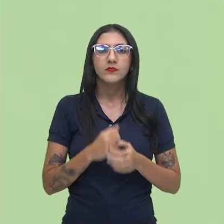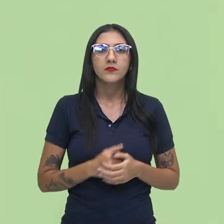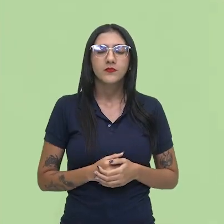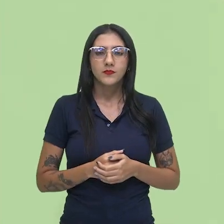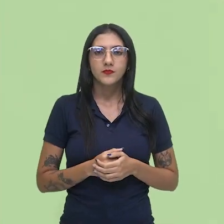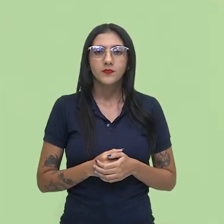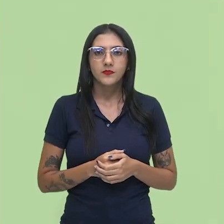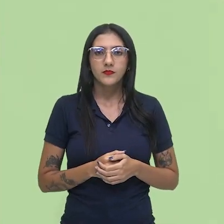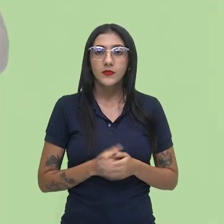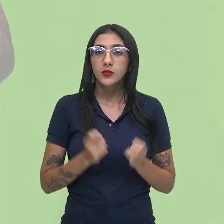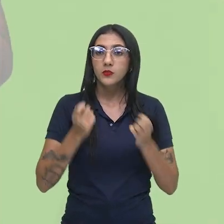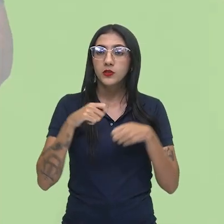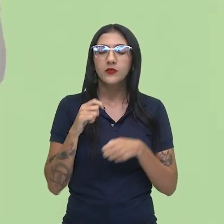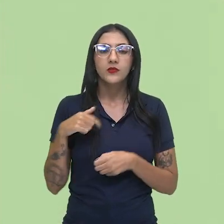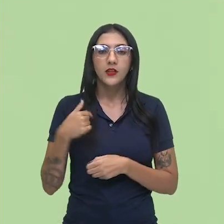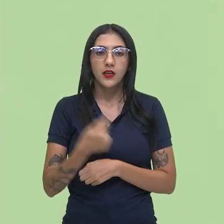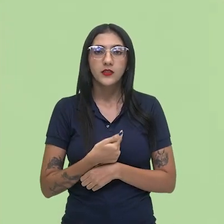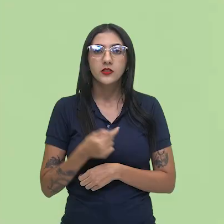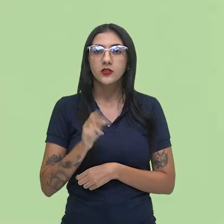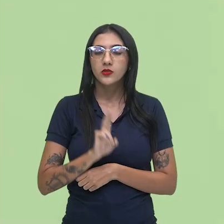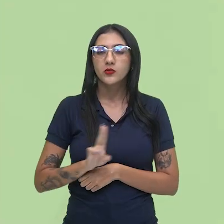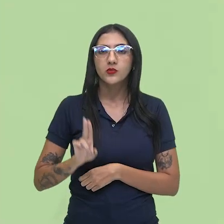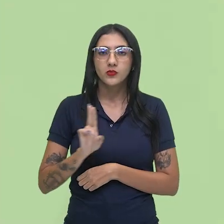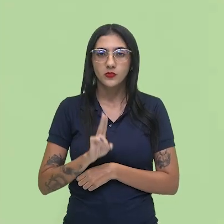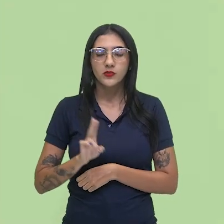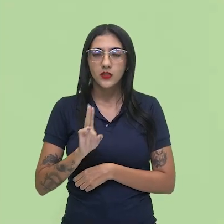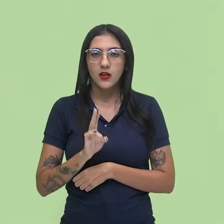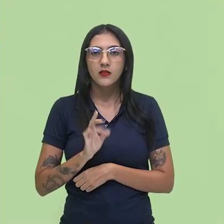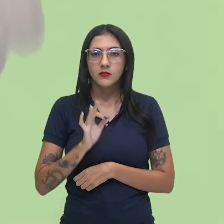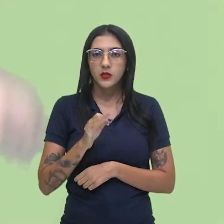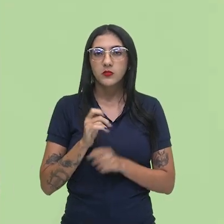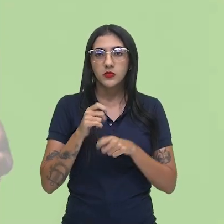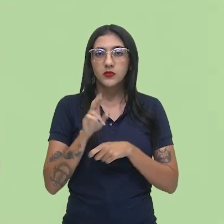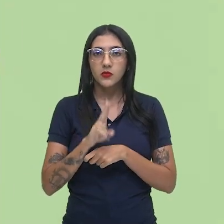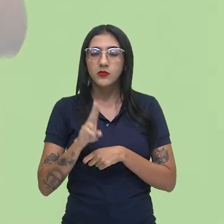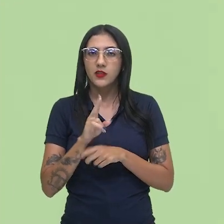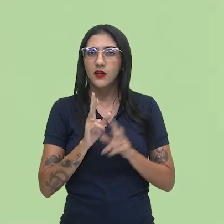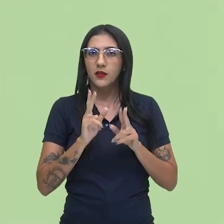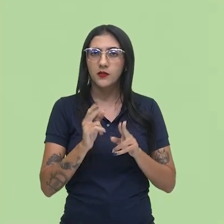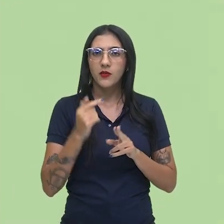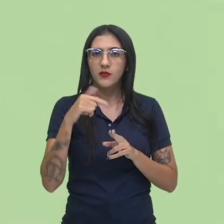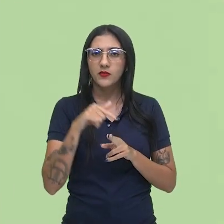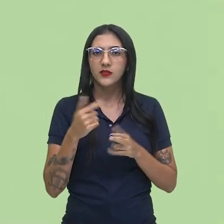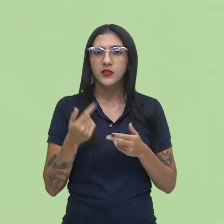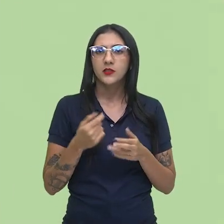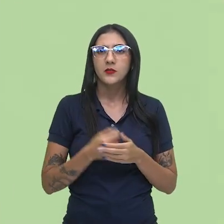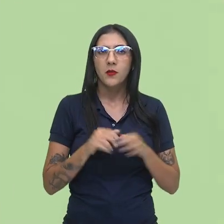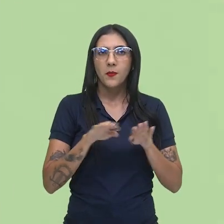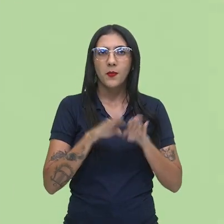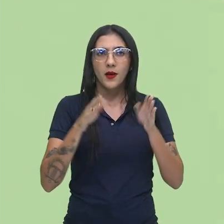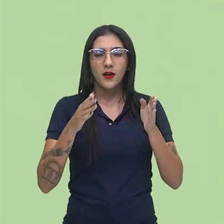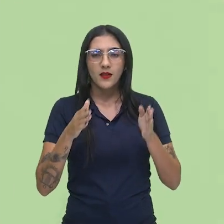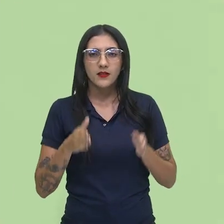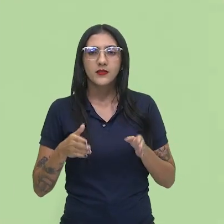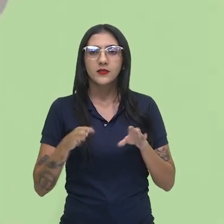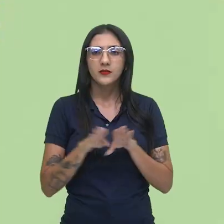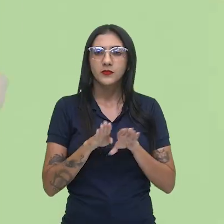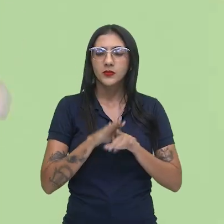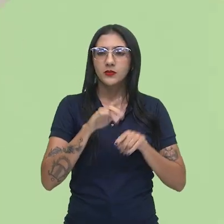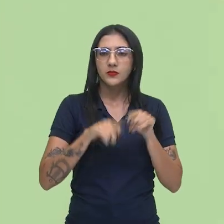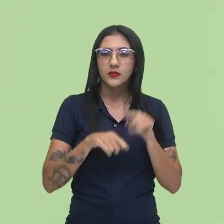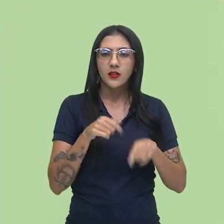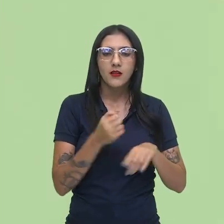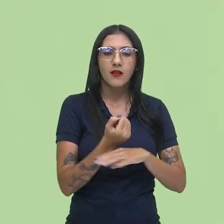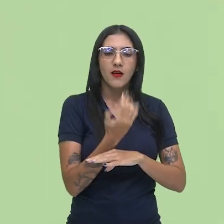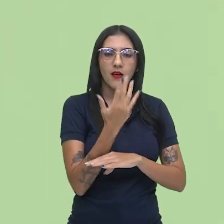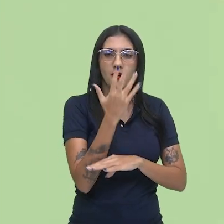possa ser útil para mim, né? Ser utilizado como aquela cadeira que veio da matéria que era a